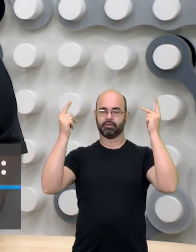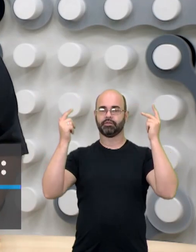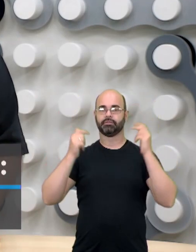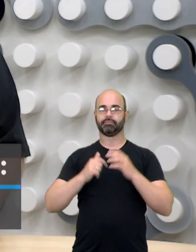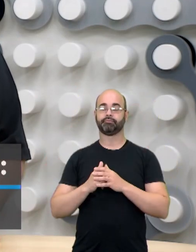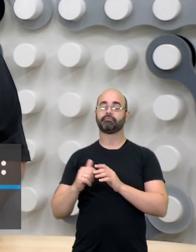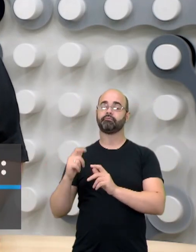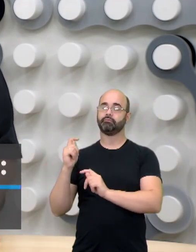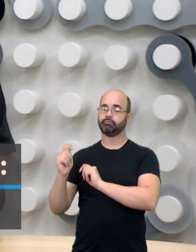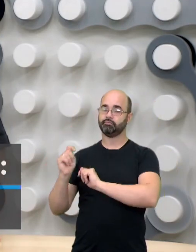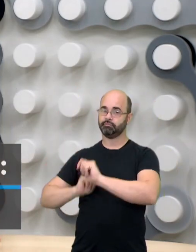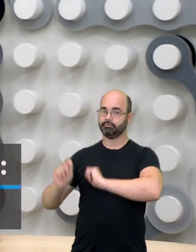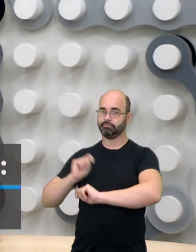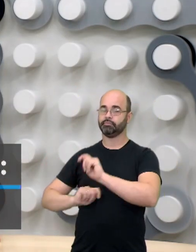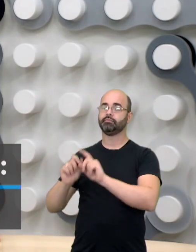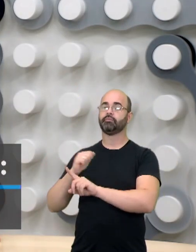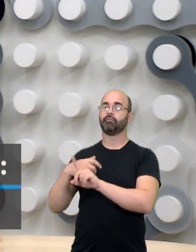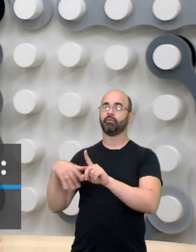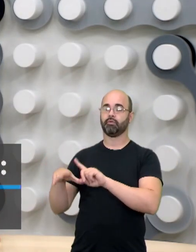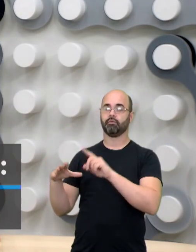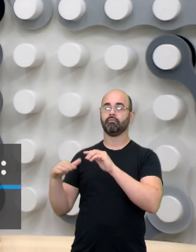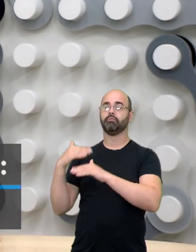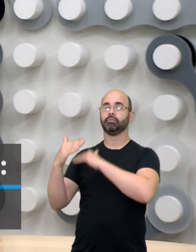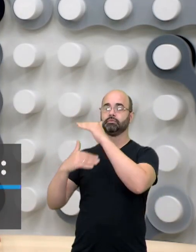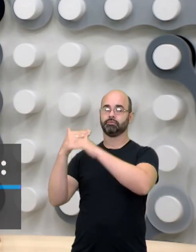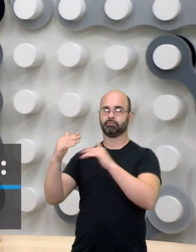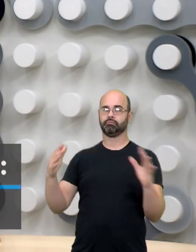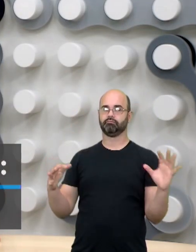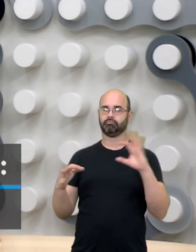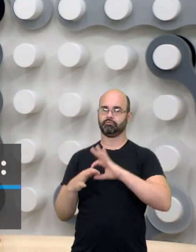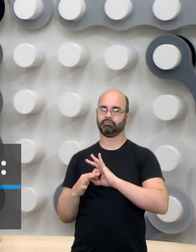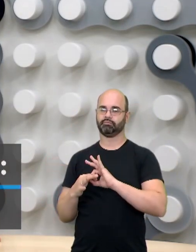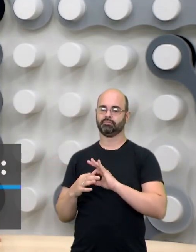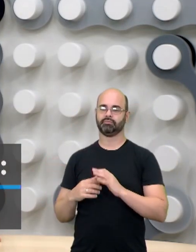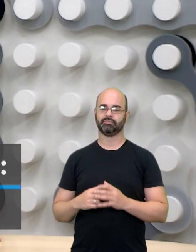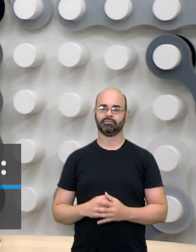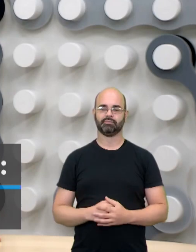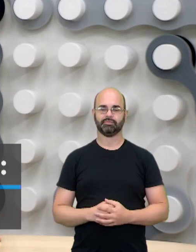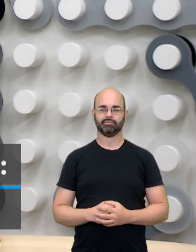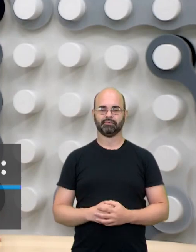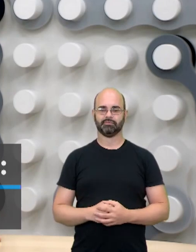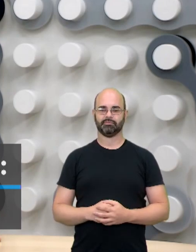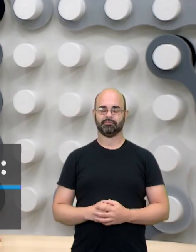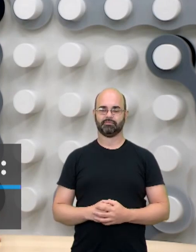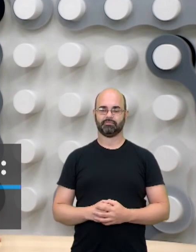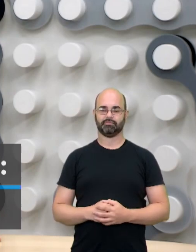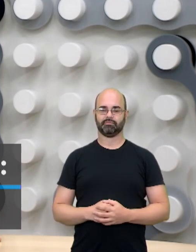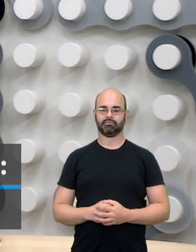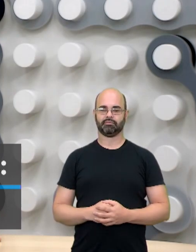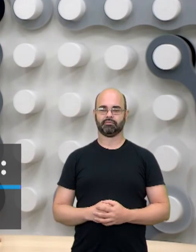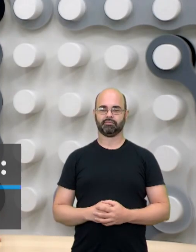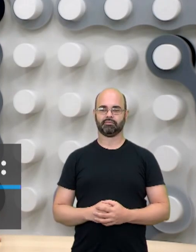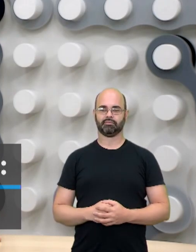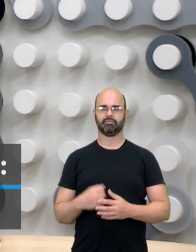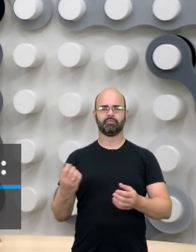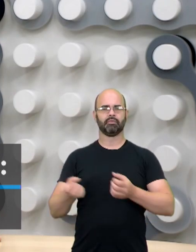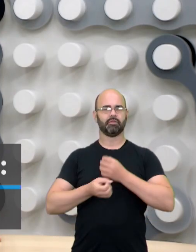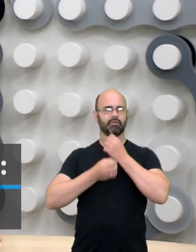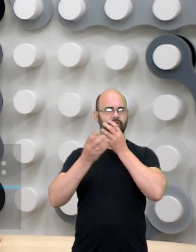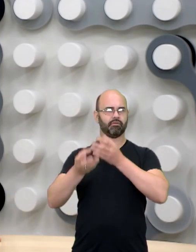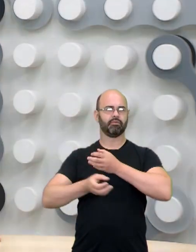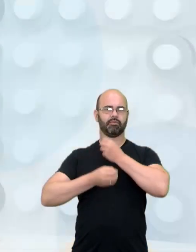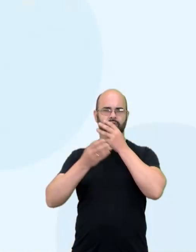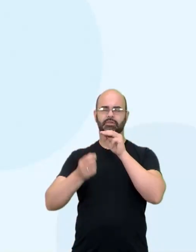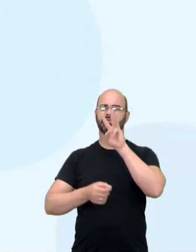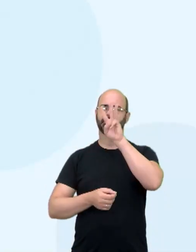e social, tá certo? E como a gente viu muitos dados, né, a gente viu vários sites aí formando dados e tal, eu vou